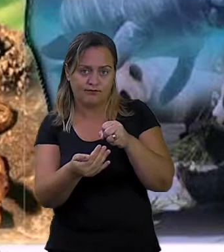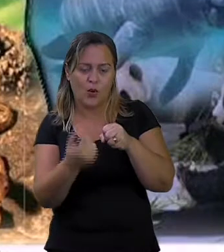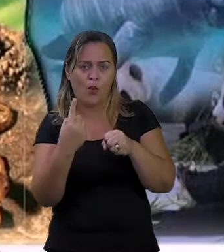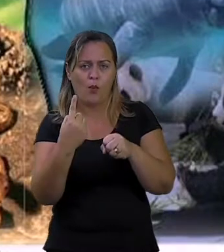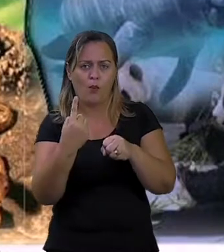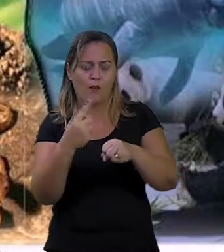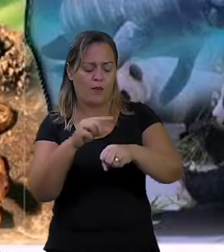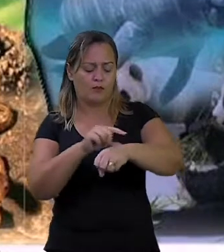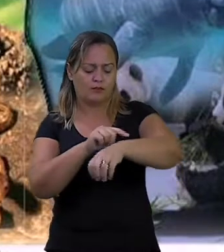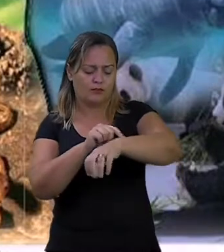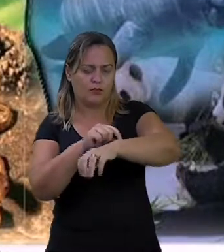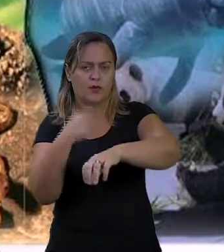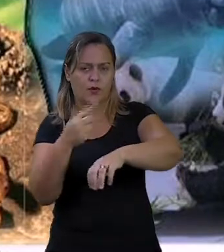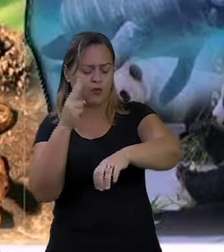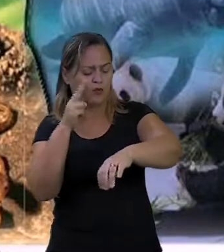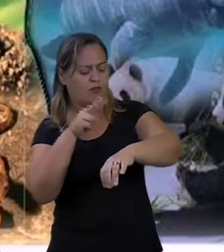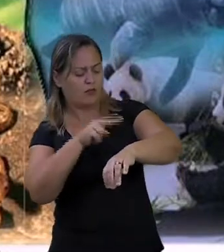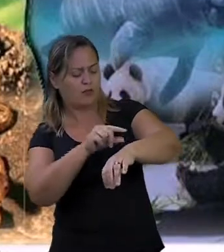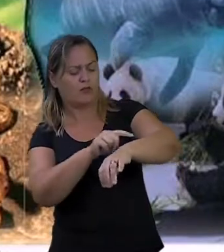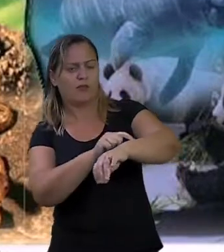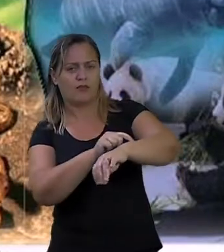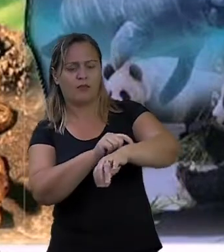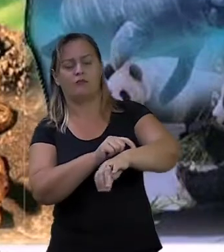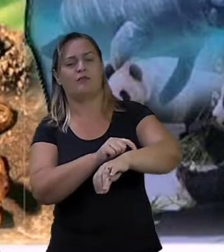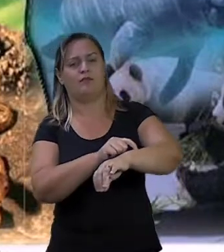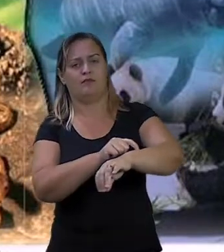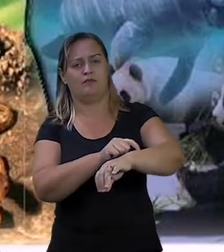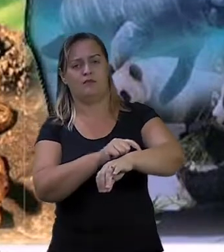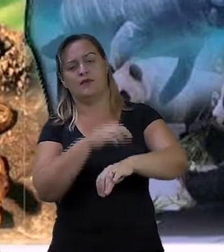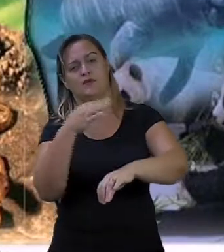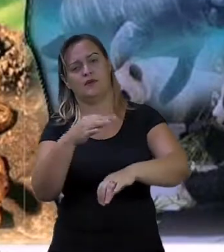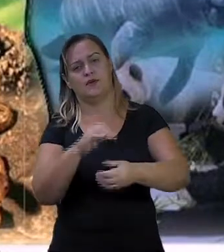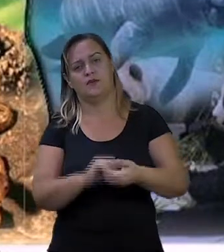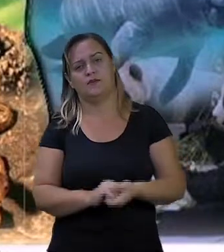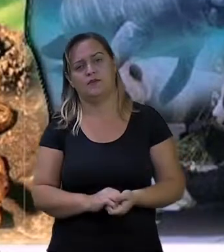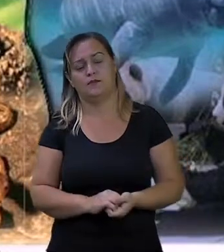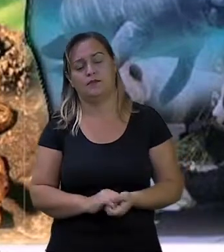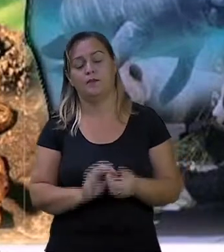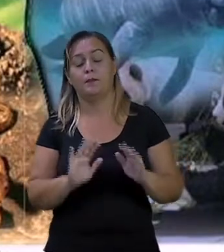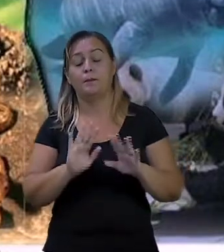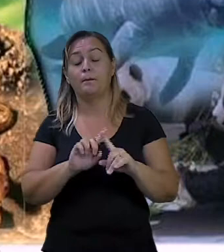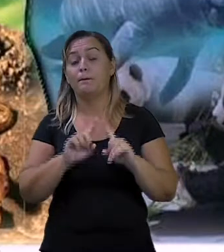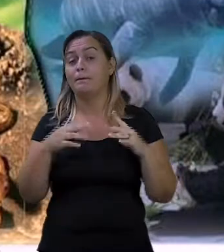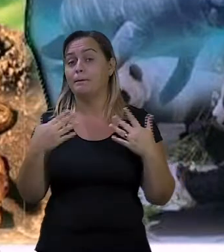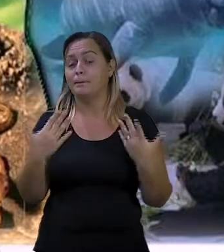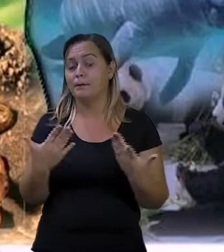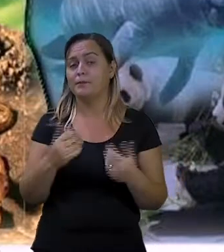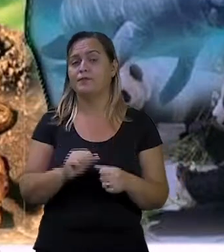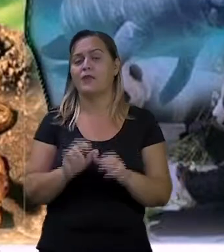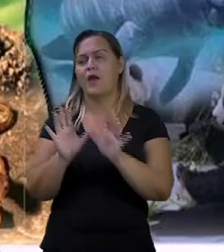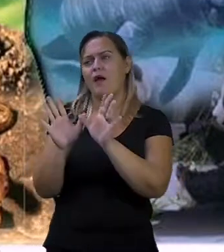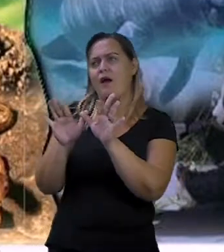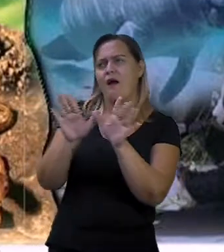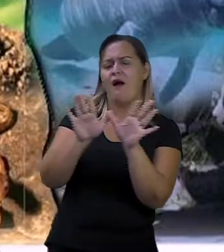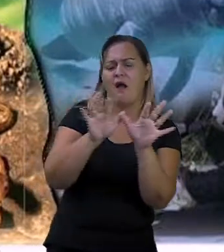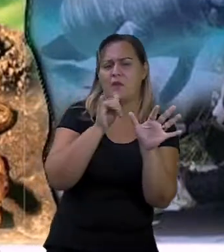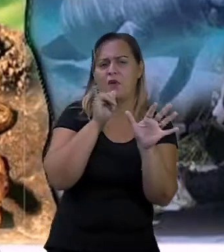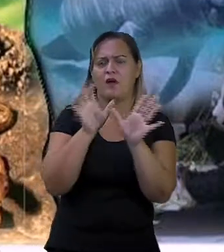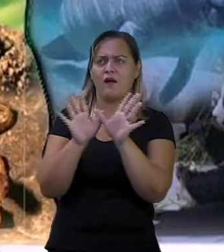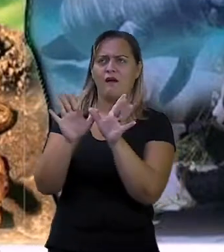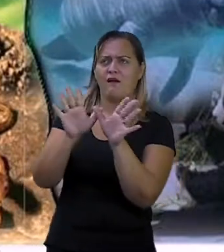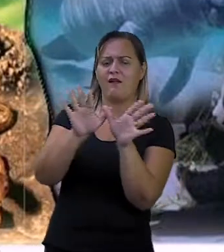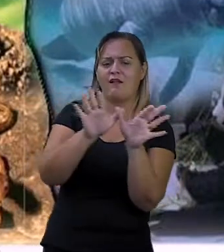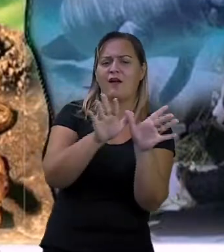visualizar. Mas é preciso lembrar que as aves e os mamíferos possuem ainda uma camada